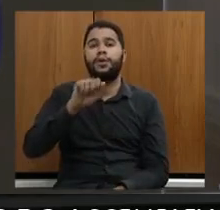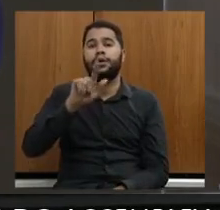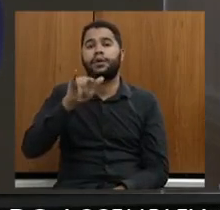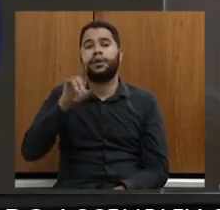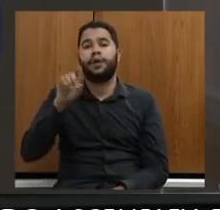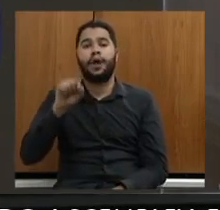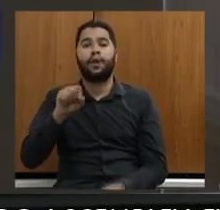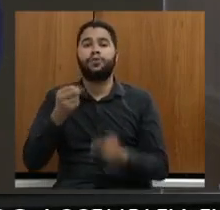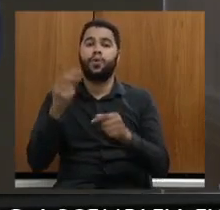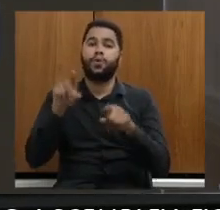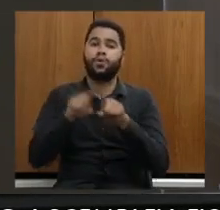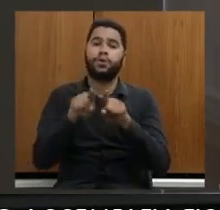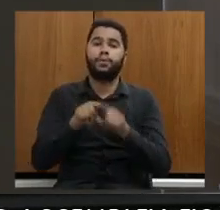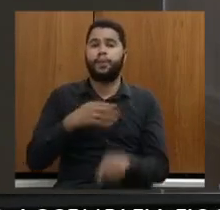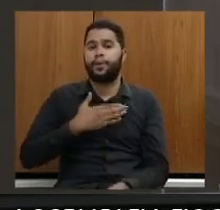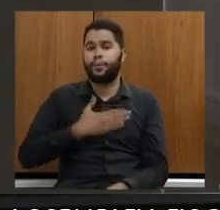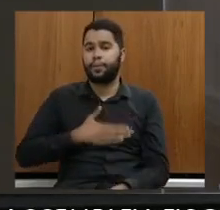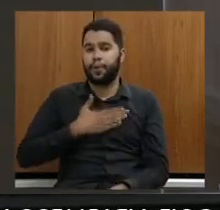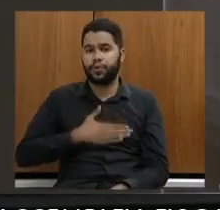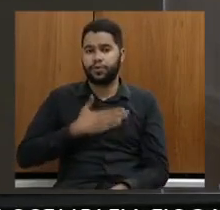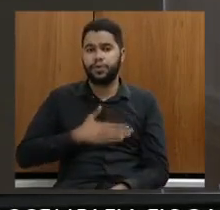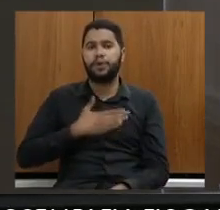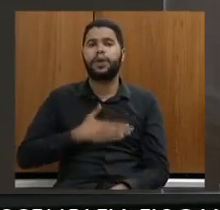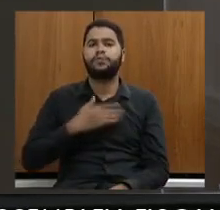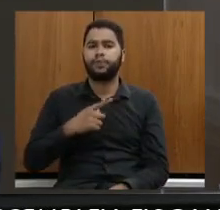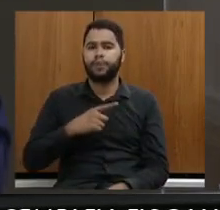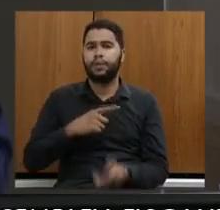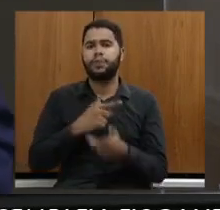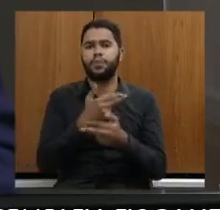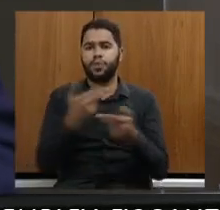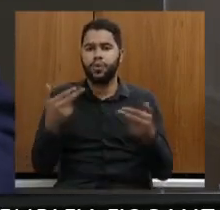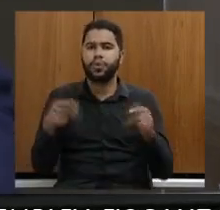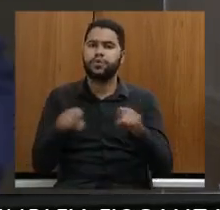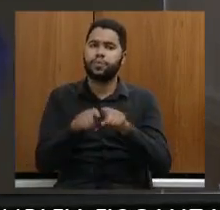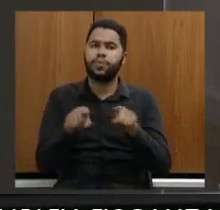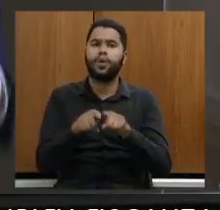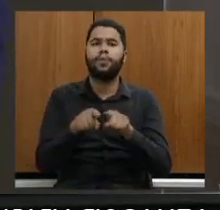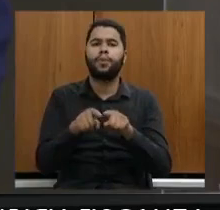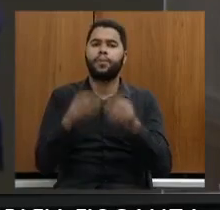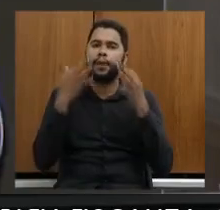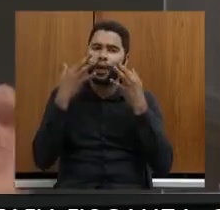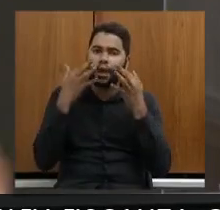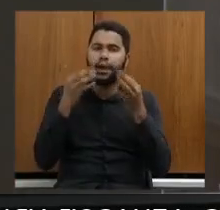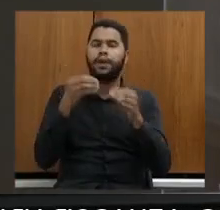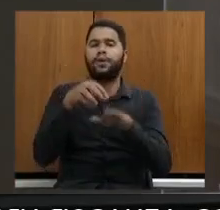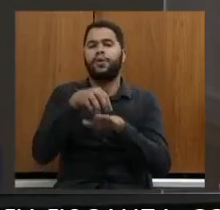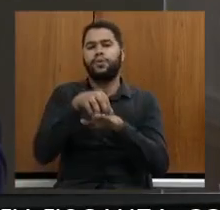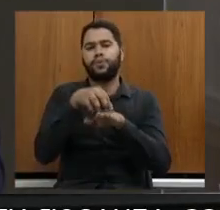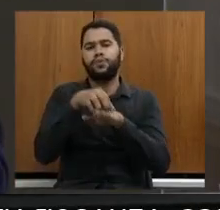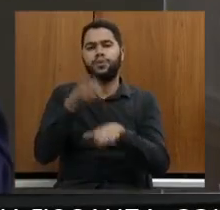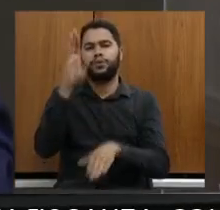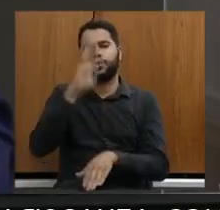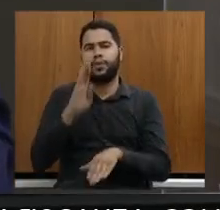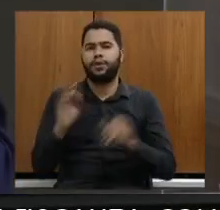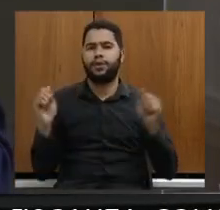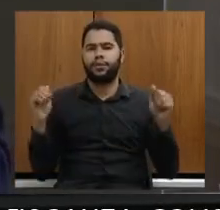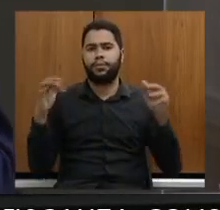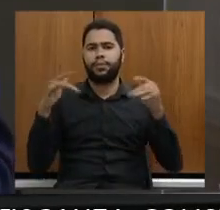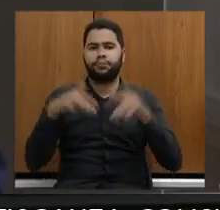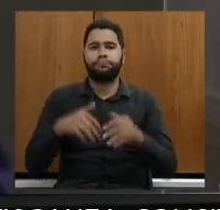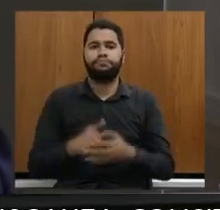Caldas ou seja nós já temos muita coisa boa aí para atrair os nossos turistas brasileiros e também até fora do Brasil